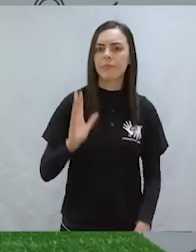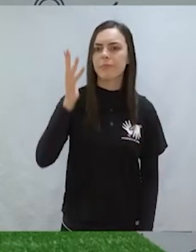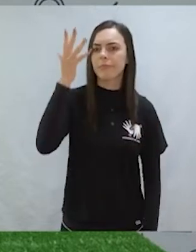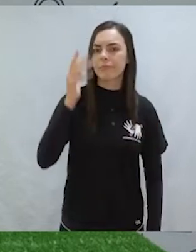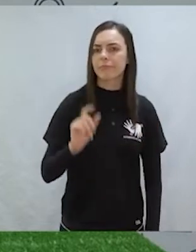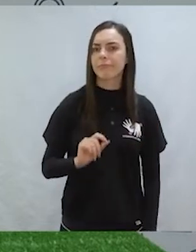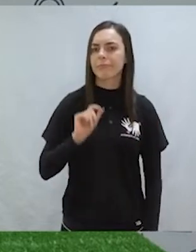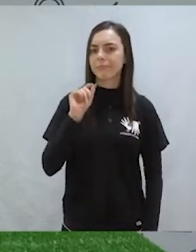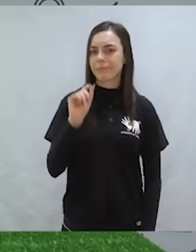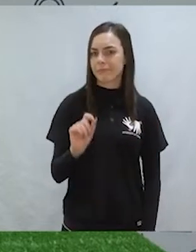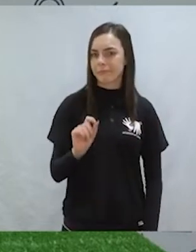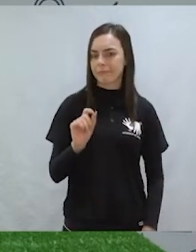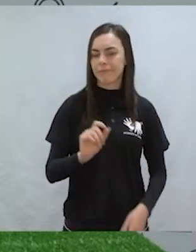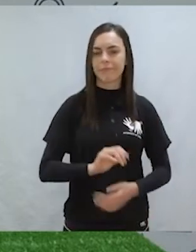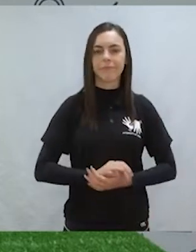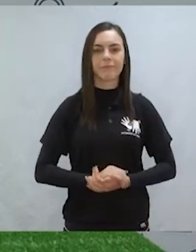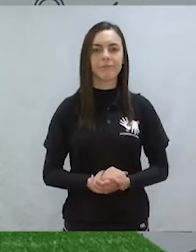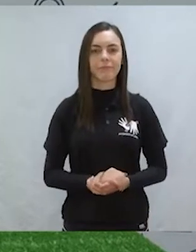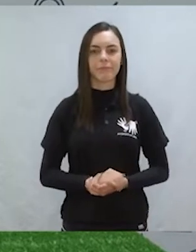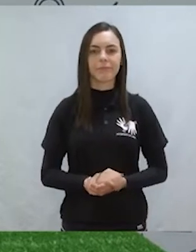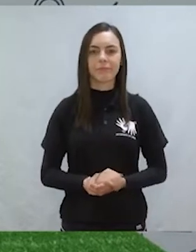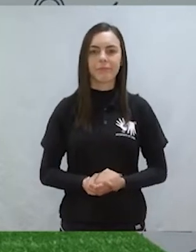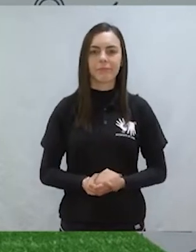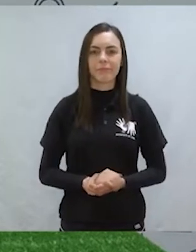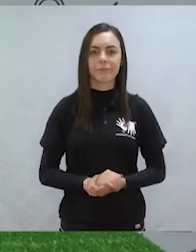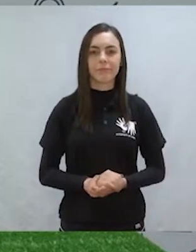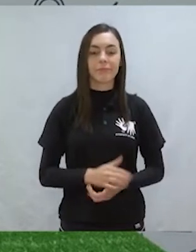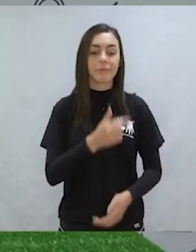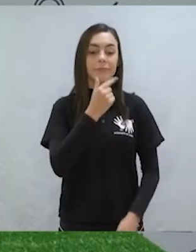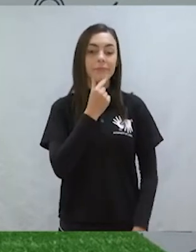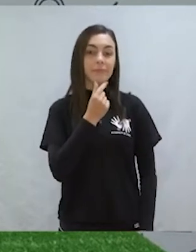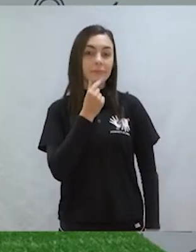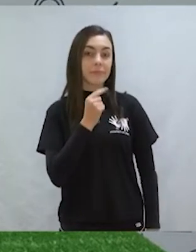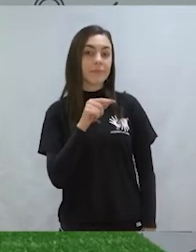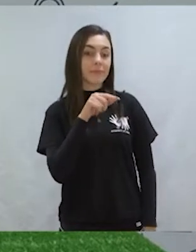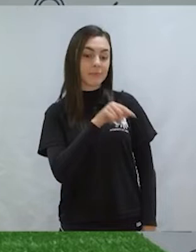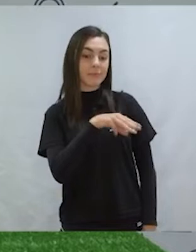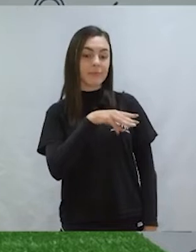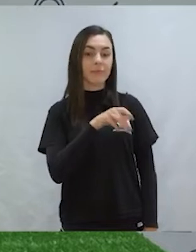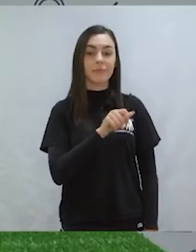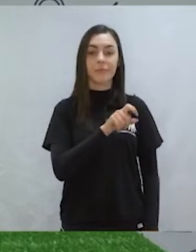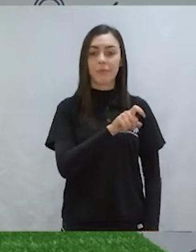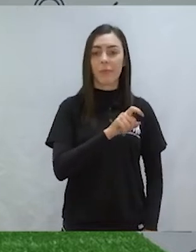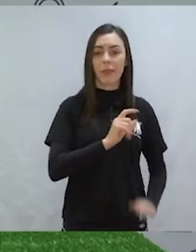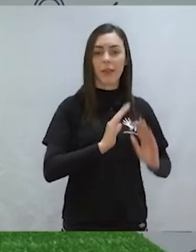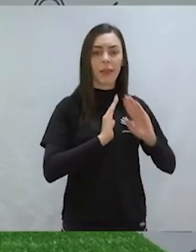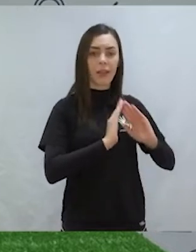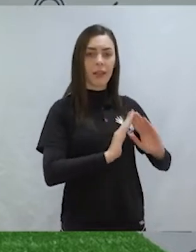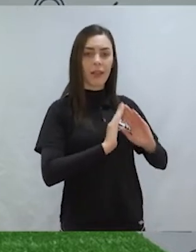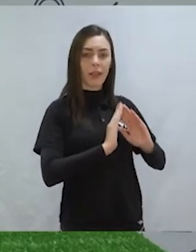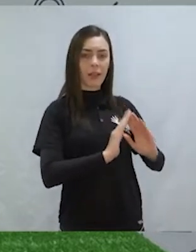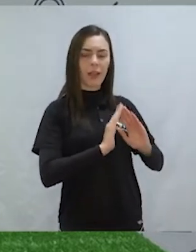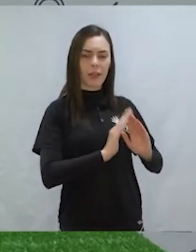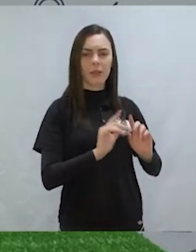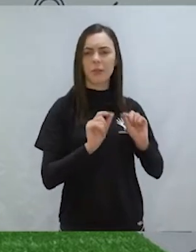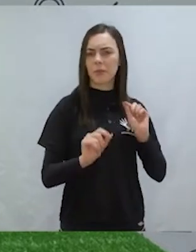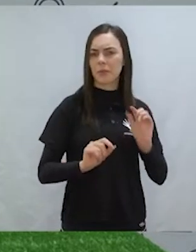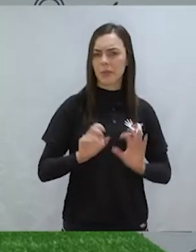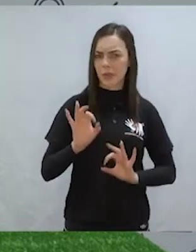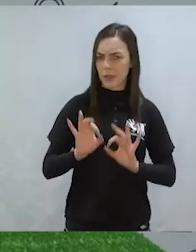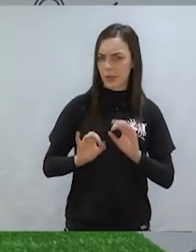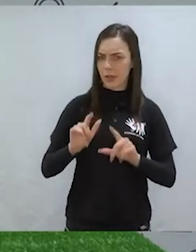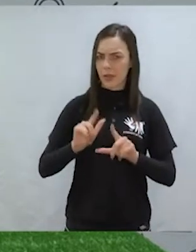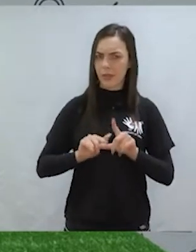vai acontecer. Mas o Max veio pedindo para nós